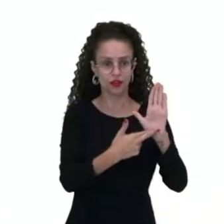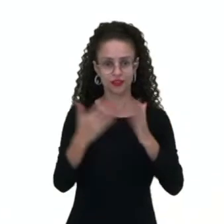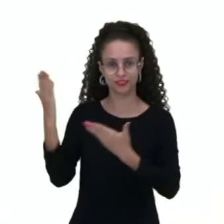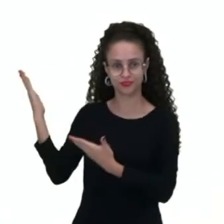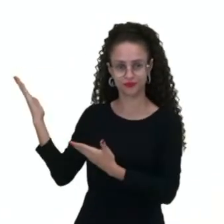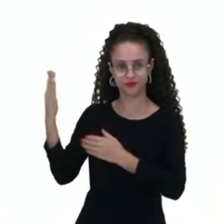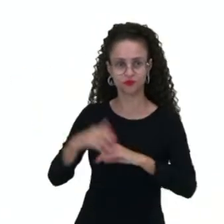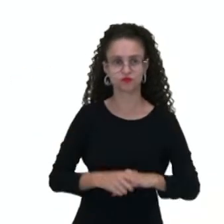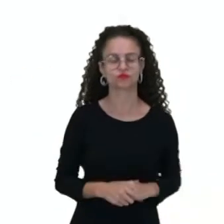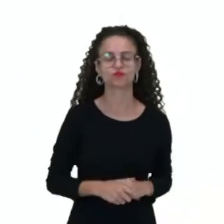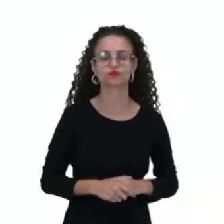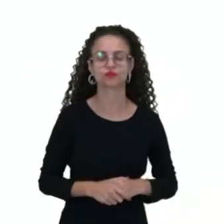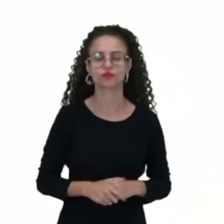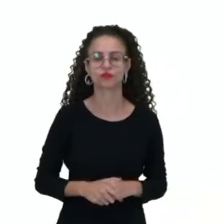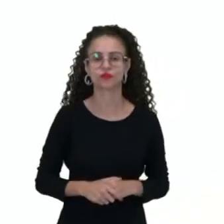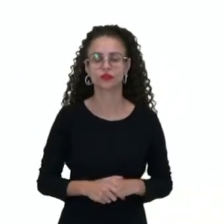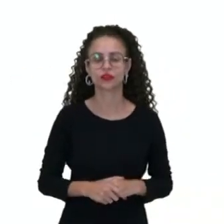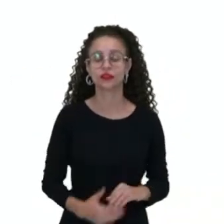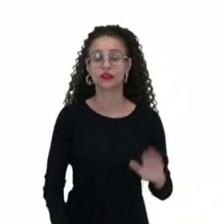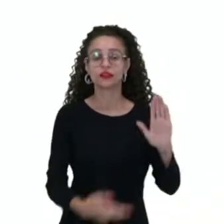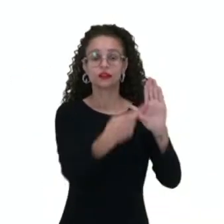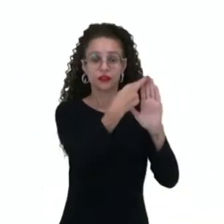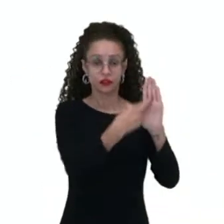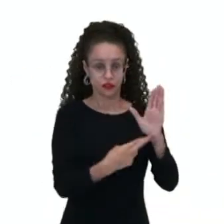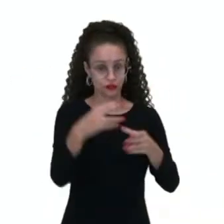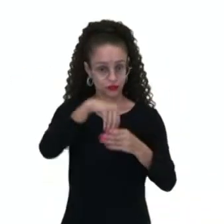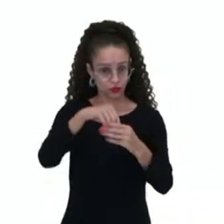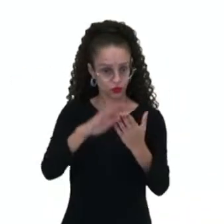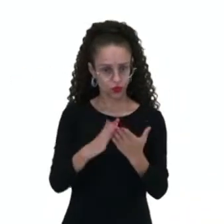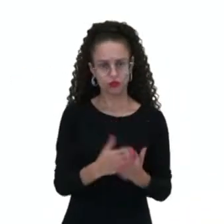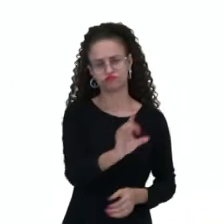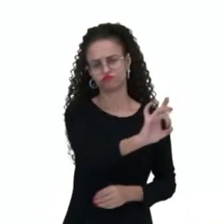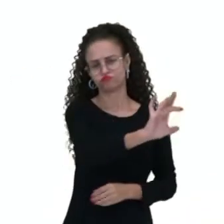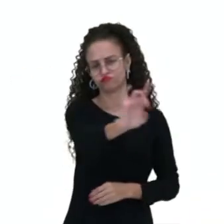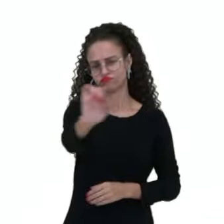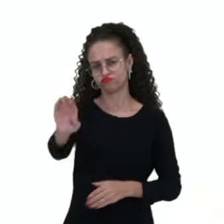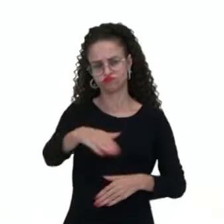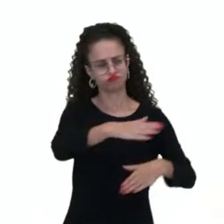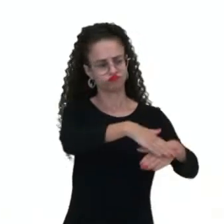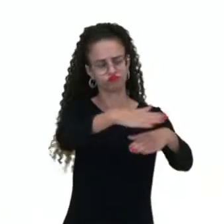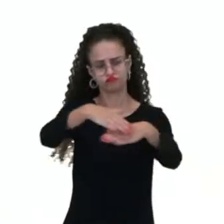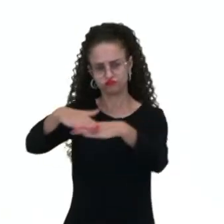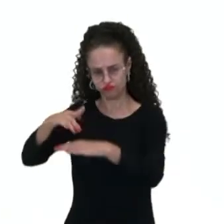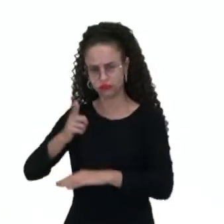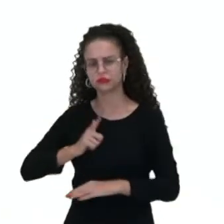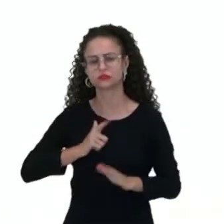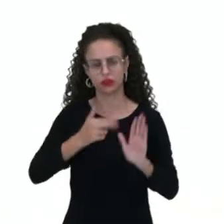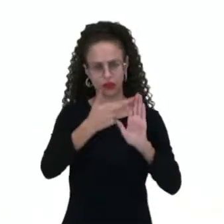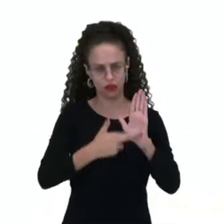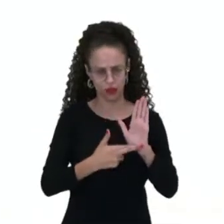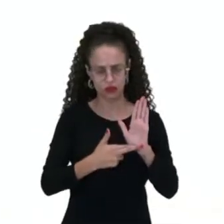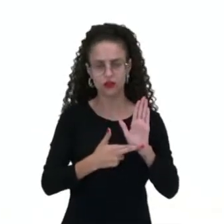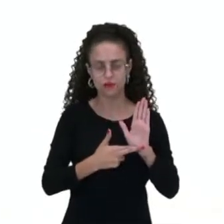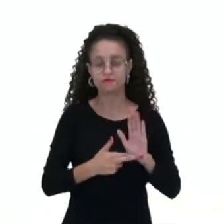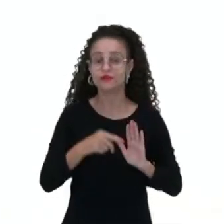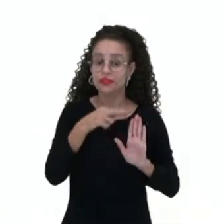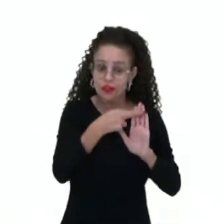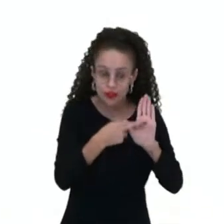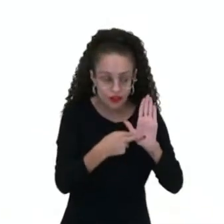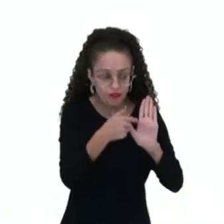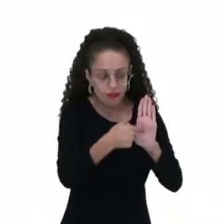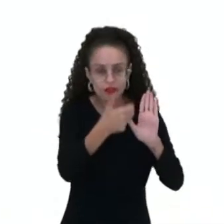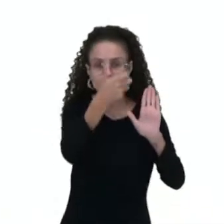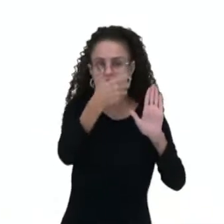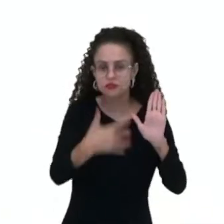rules. Regras na escola. Cada escola tem suas regras e normas. São elas quem definem o